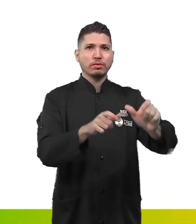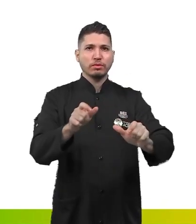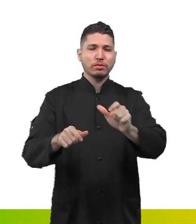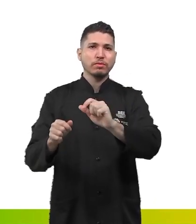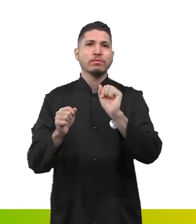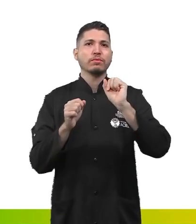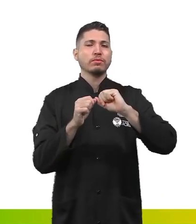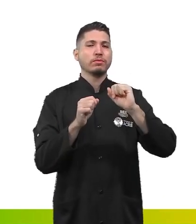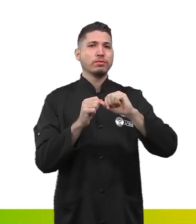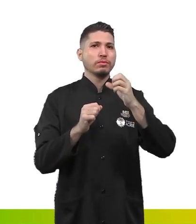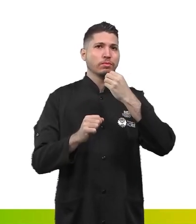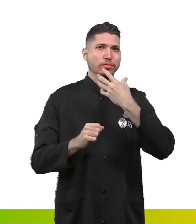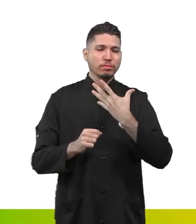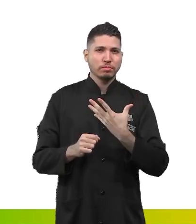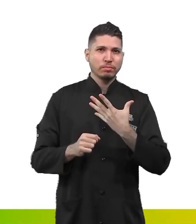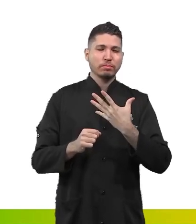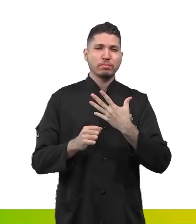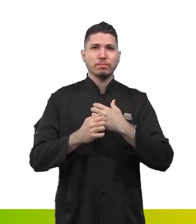de seus interesses.